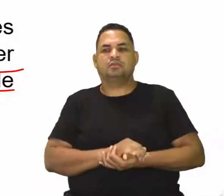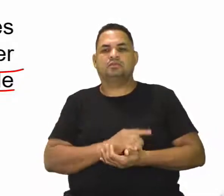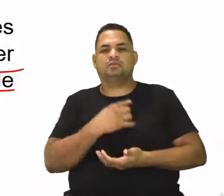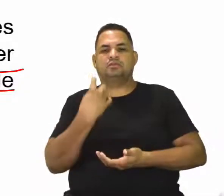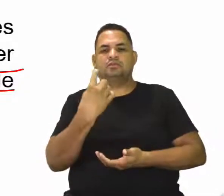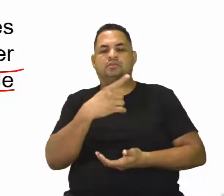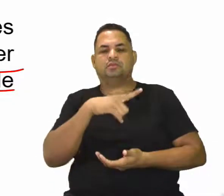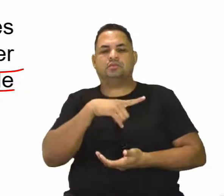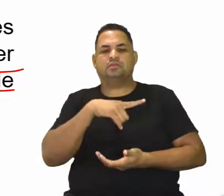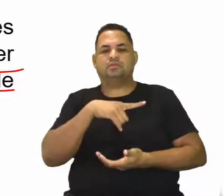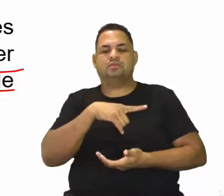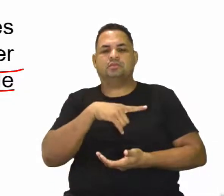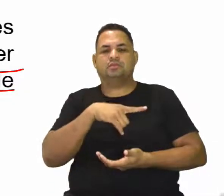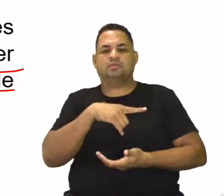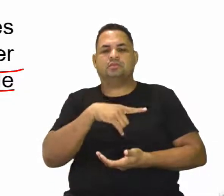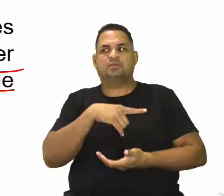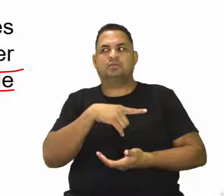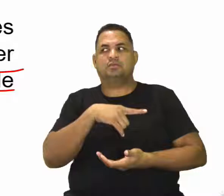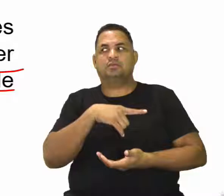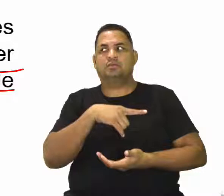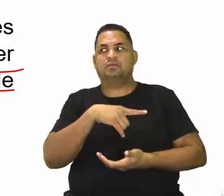nós temos